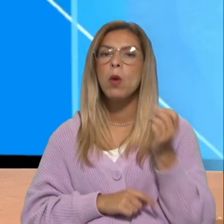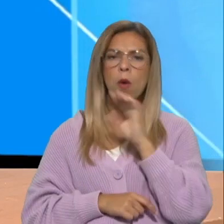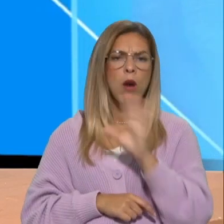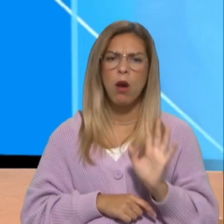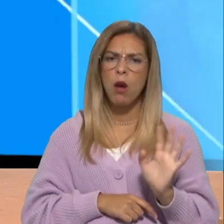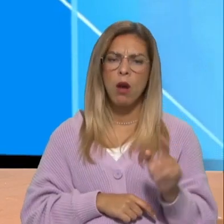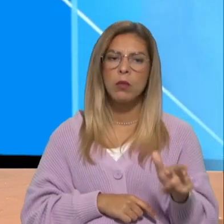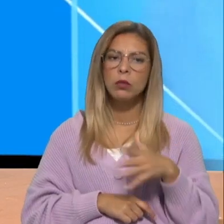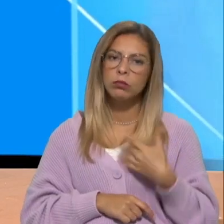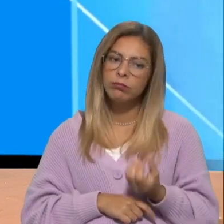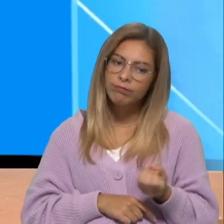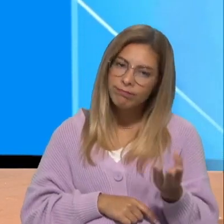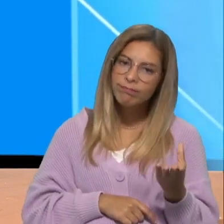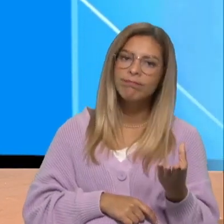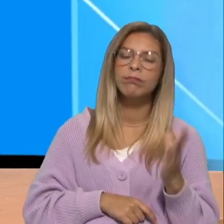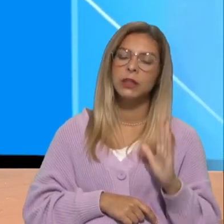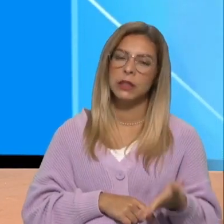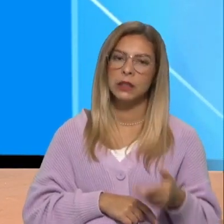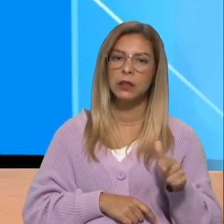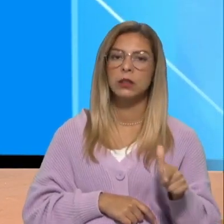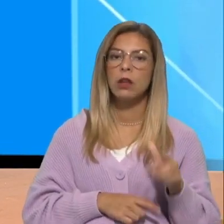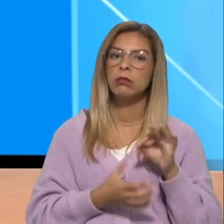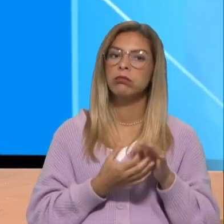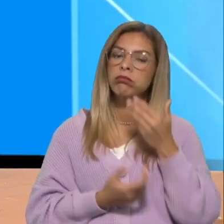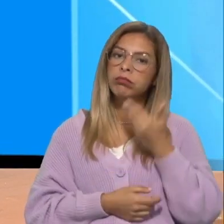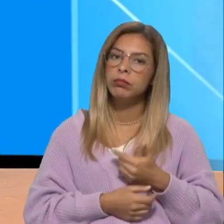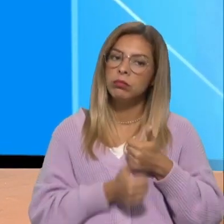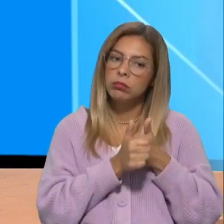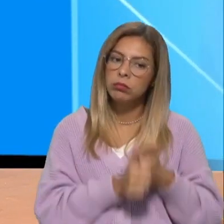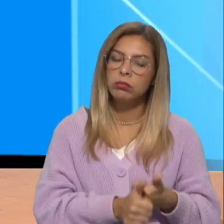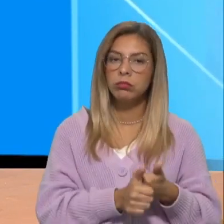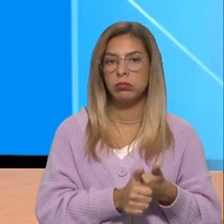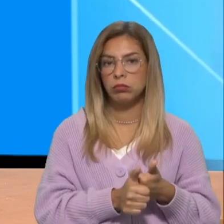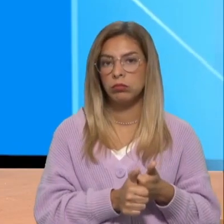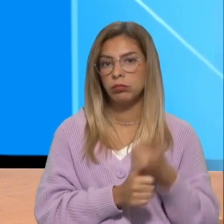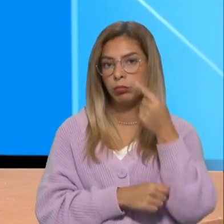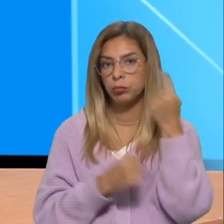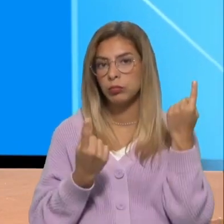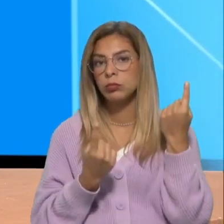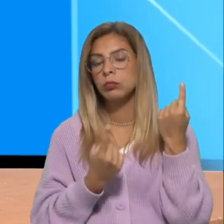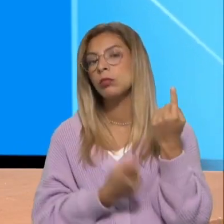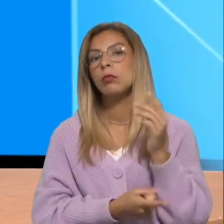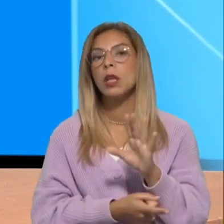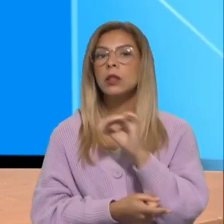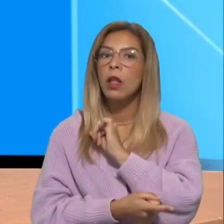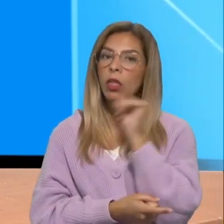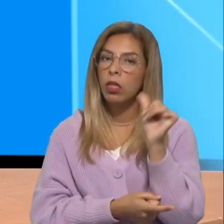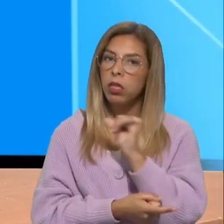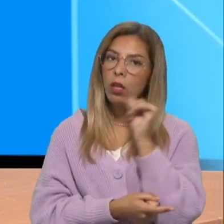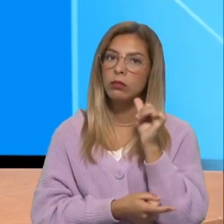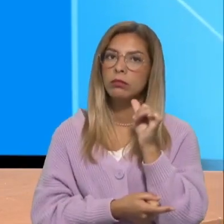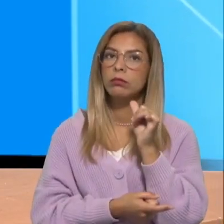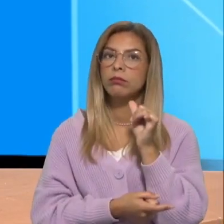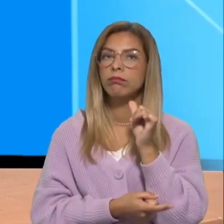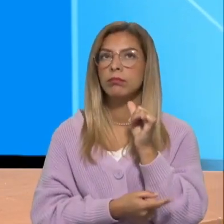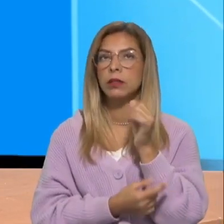como compaixão para o domínio, para o espaço público. E, aliás, ela distingue a empatia da